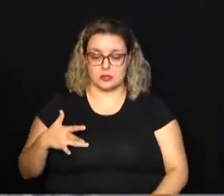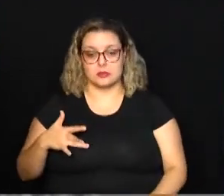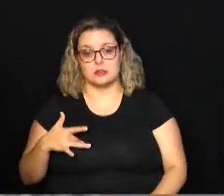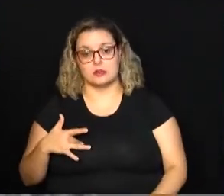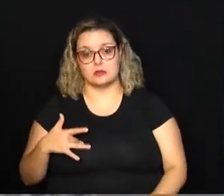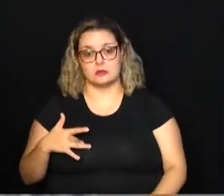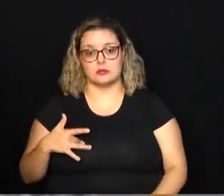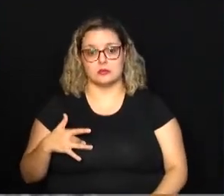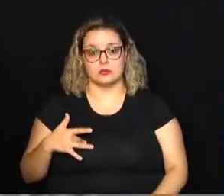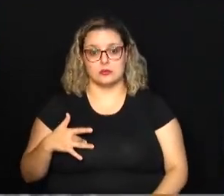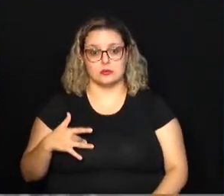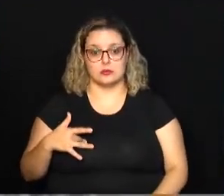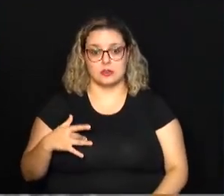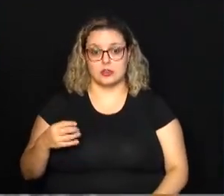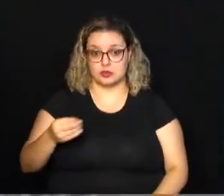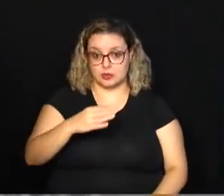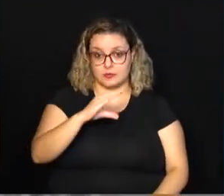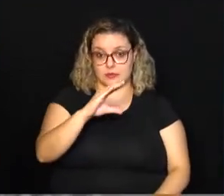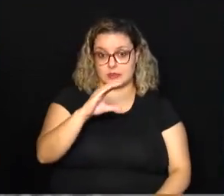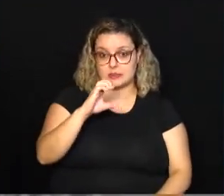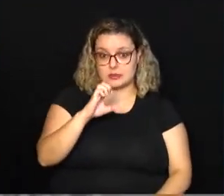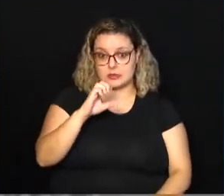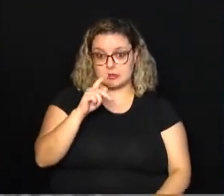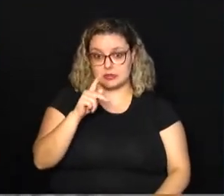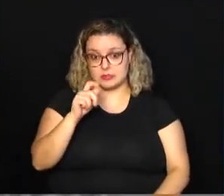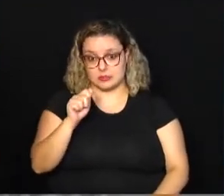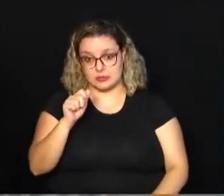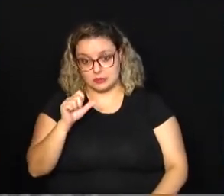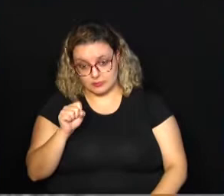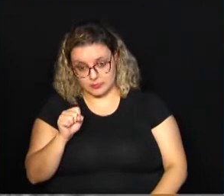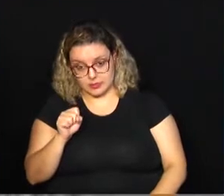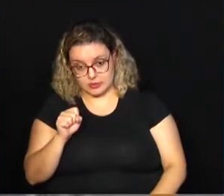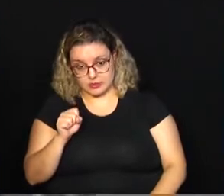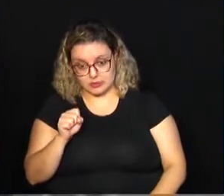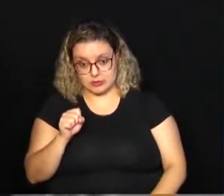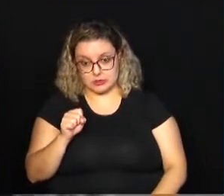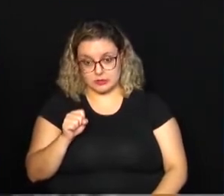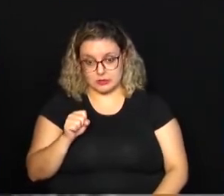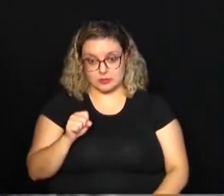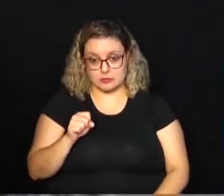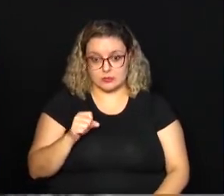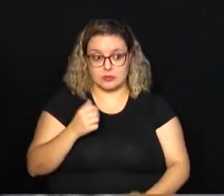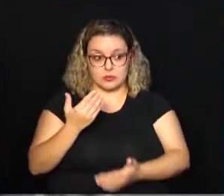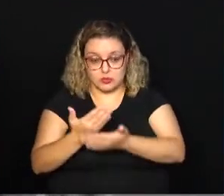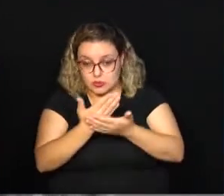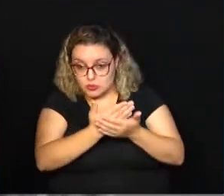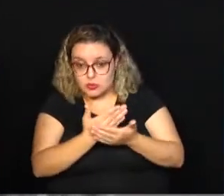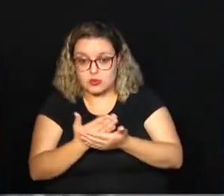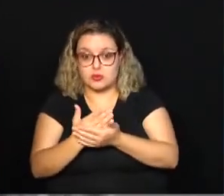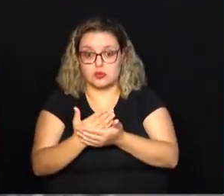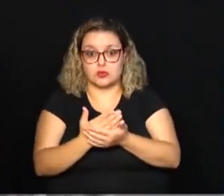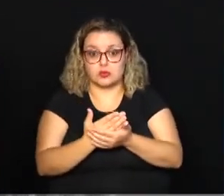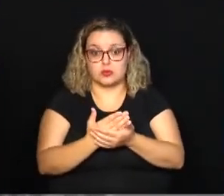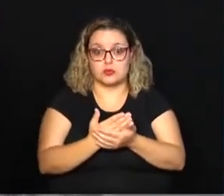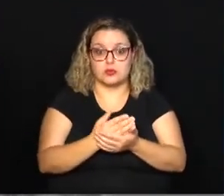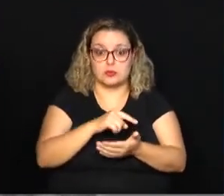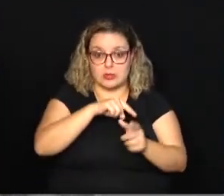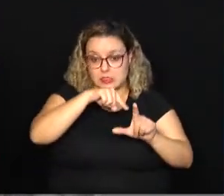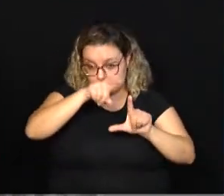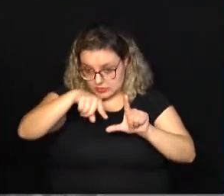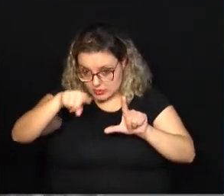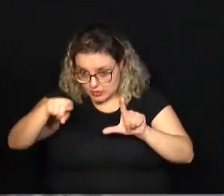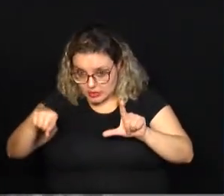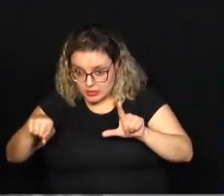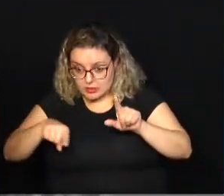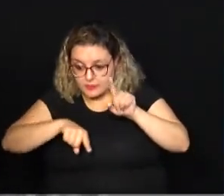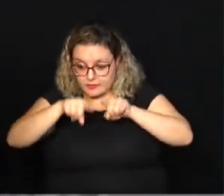que as novas cepas, elas têm se apresentado, claro, isso ainda tem muito que se estuda a se fazer ainda sobre essas variantes, mas